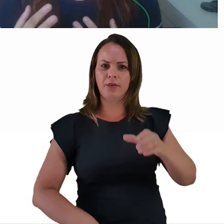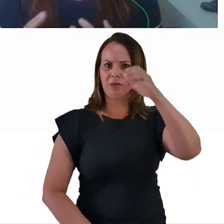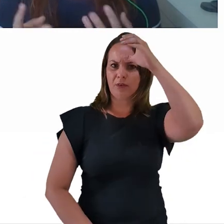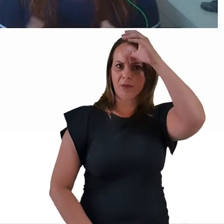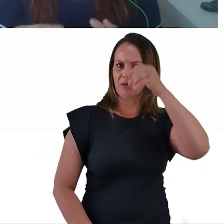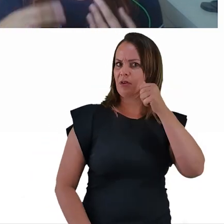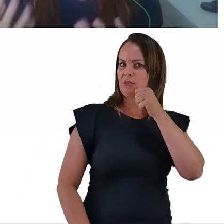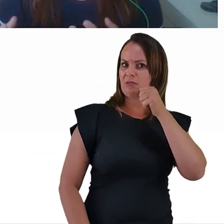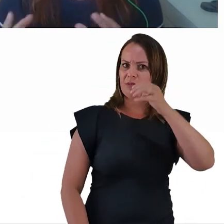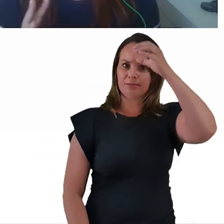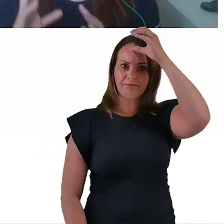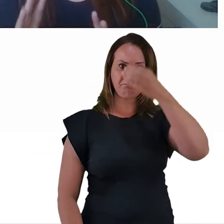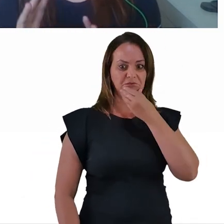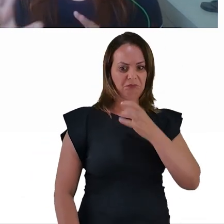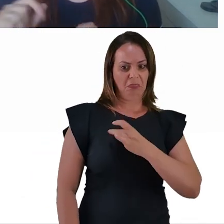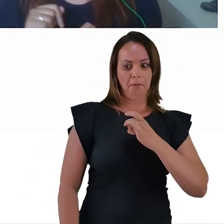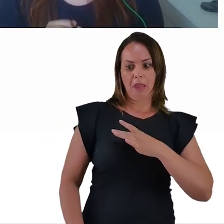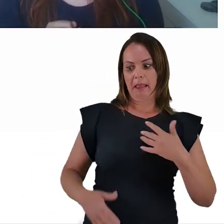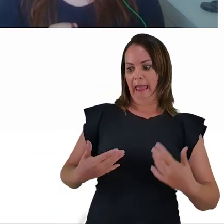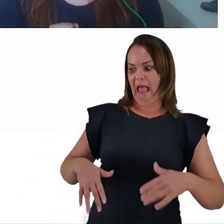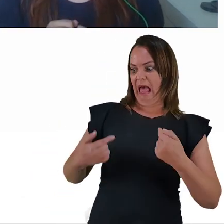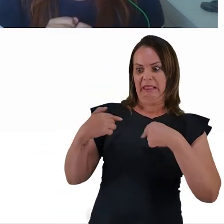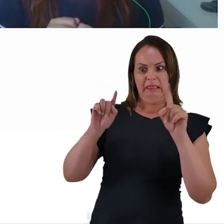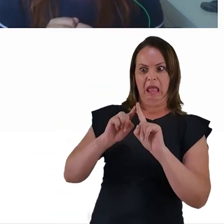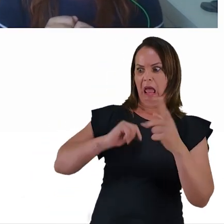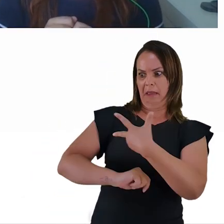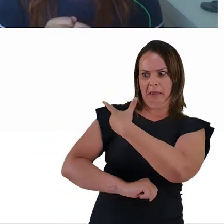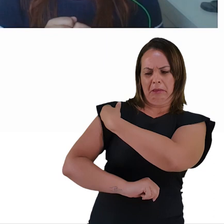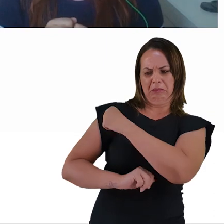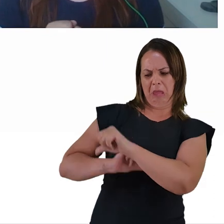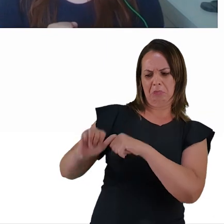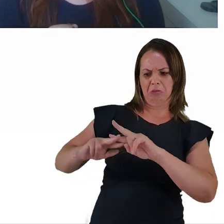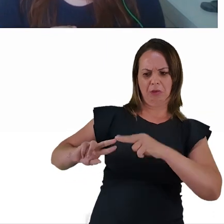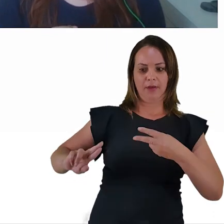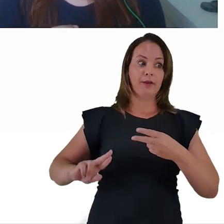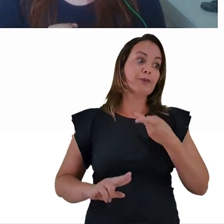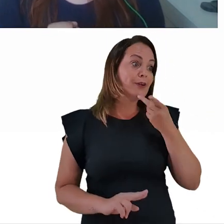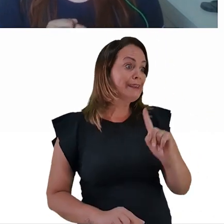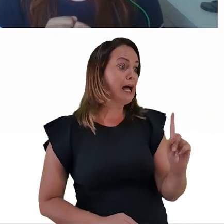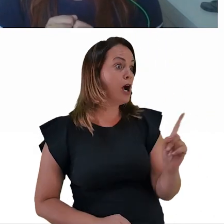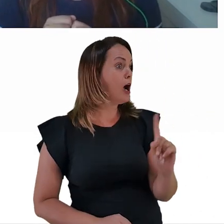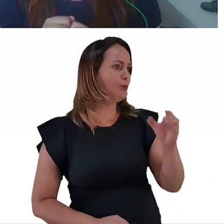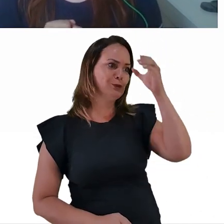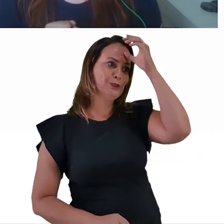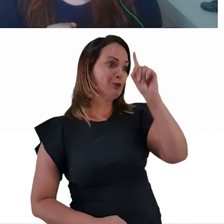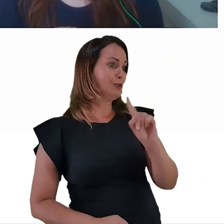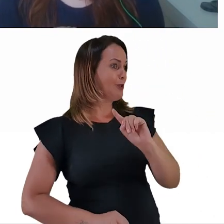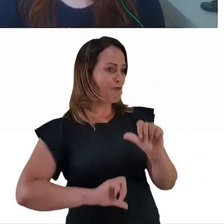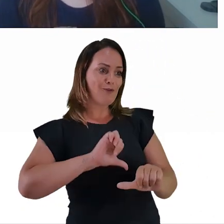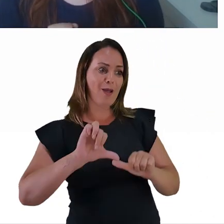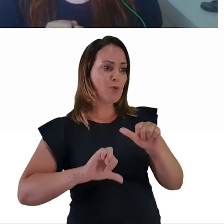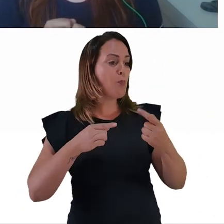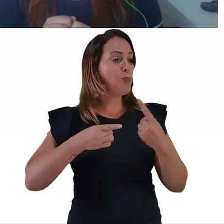do processo pode acabar dizendo, ah, não, ele vai mudar o teu DNA. E aí tu diz, não, tio, não vai mudar o meu DNA, porque meu DNA está muito